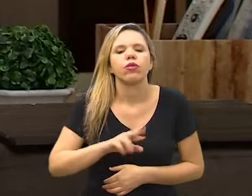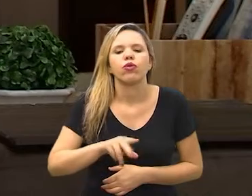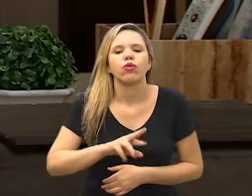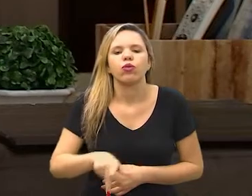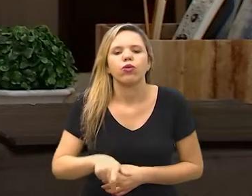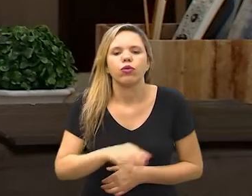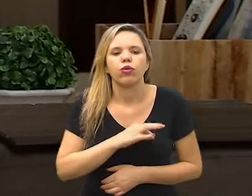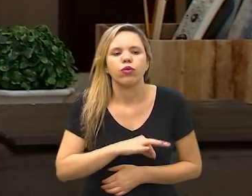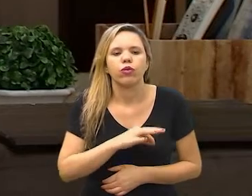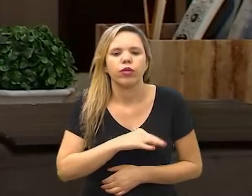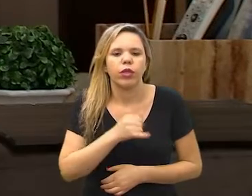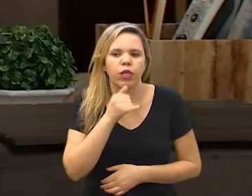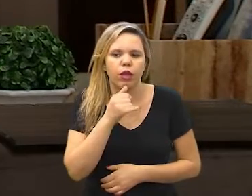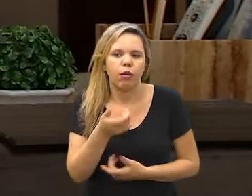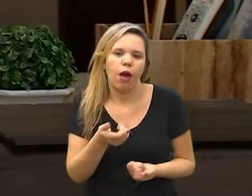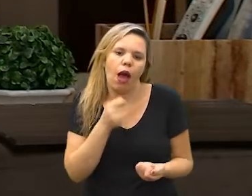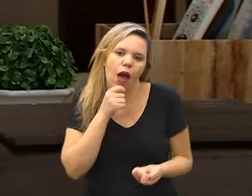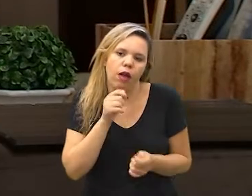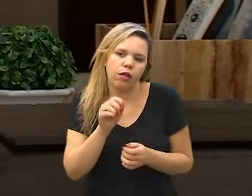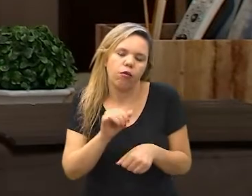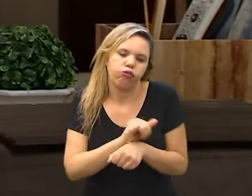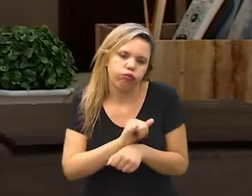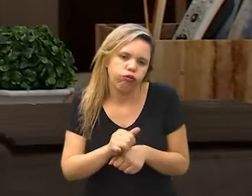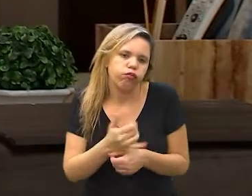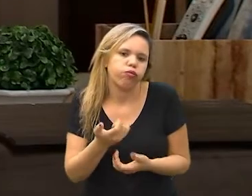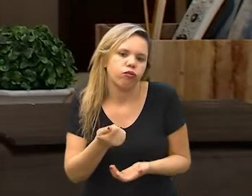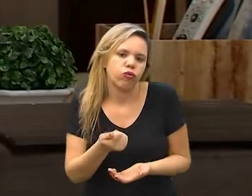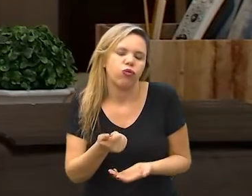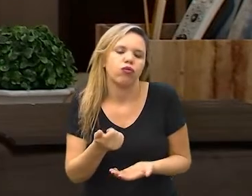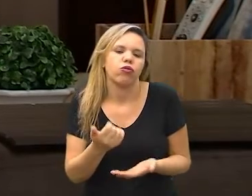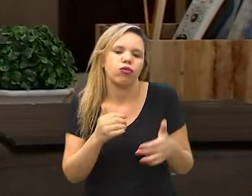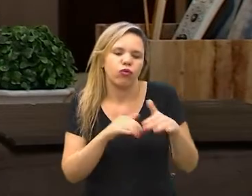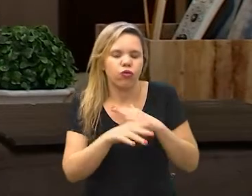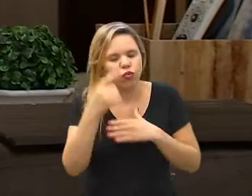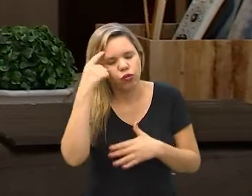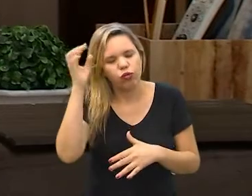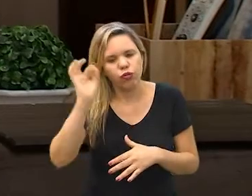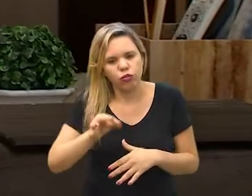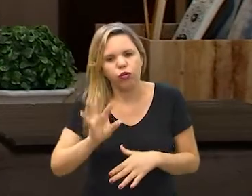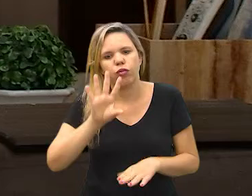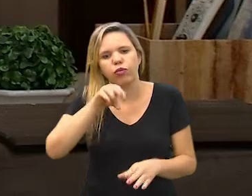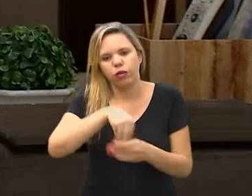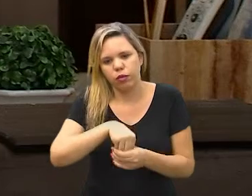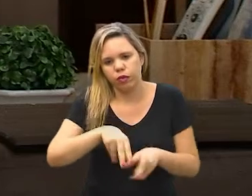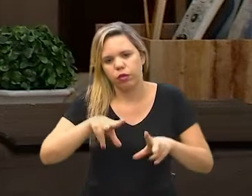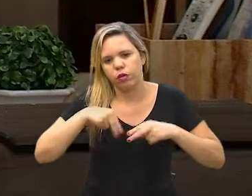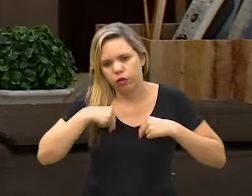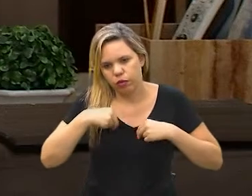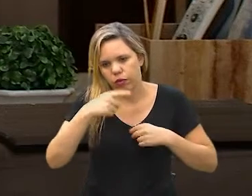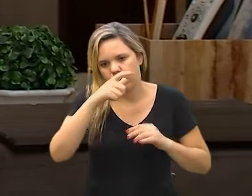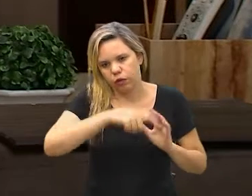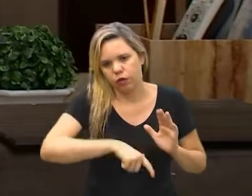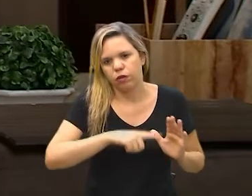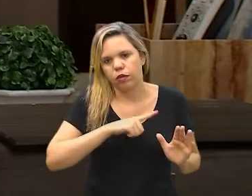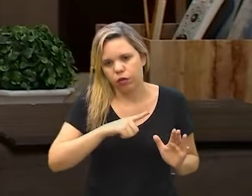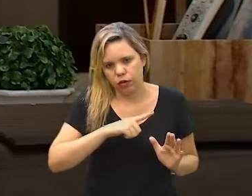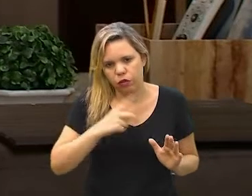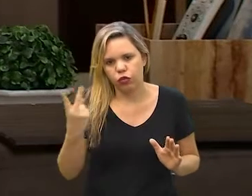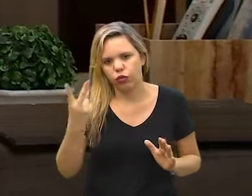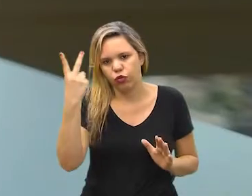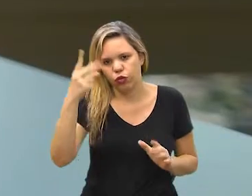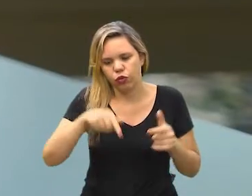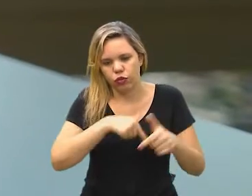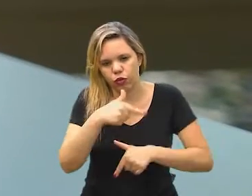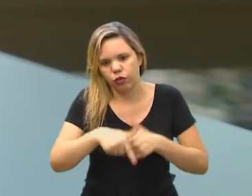chamado de salário, é um prolabore, mas ele precisa incutir a ideia de que ele merece ser reconhecido